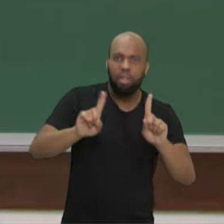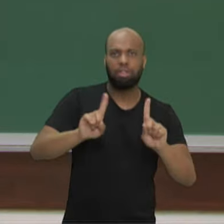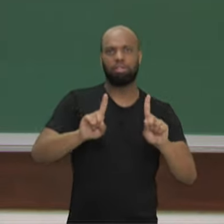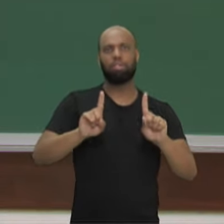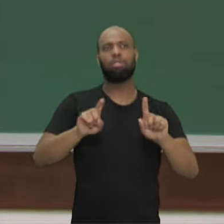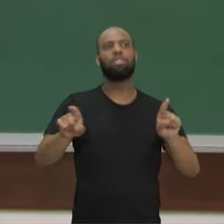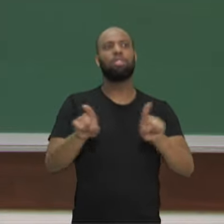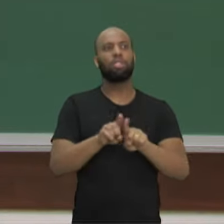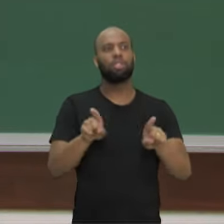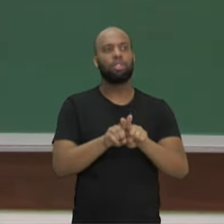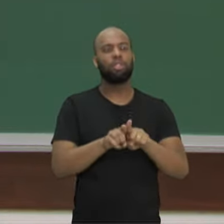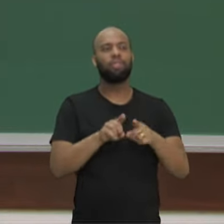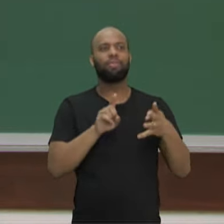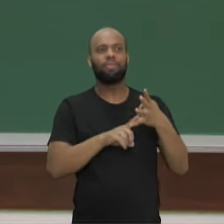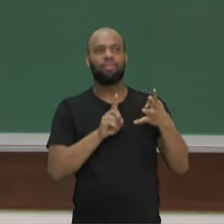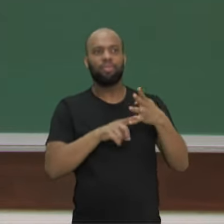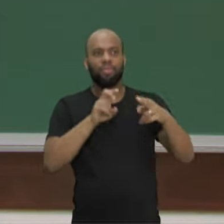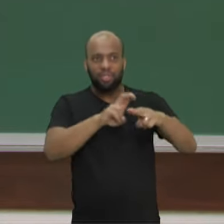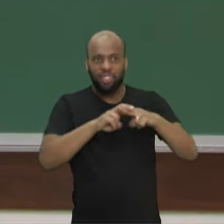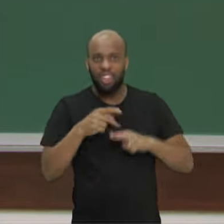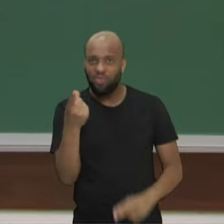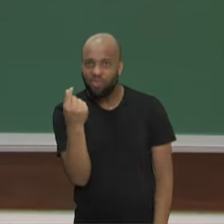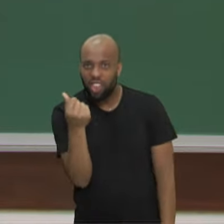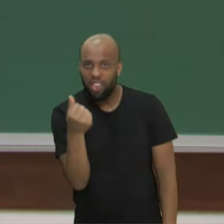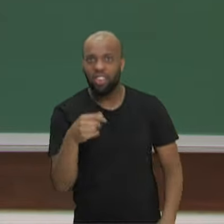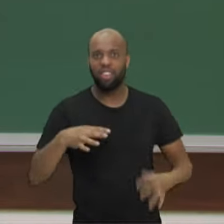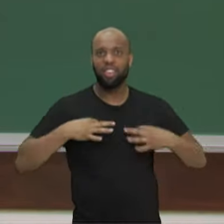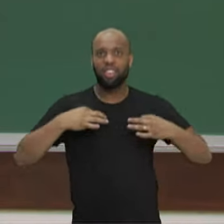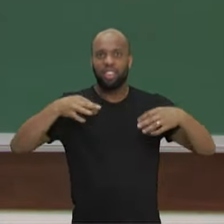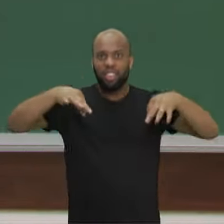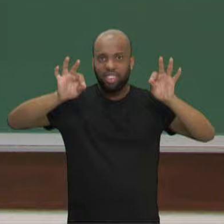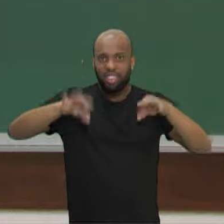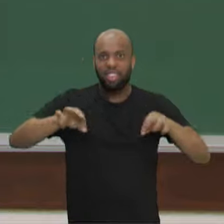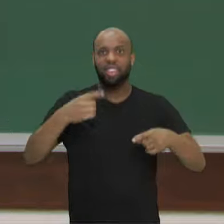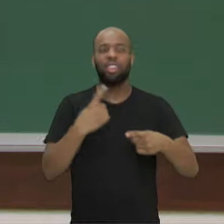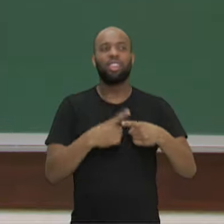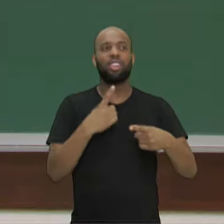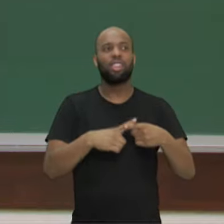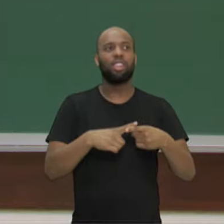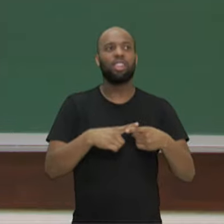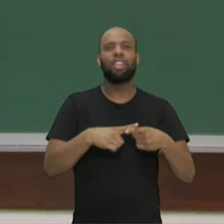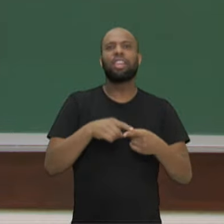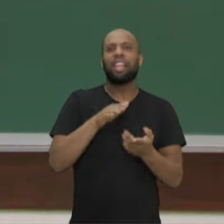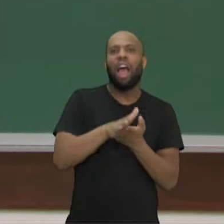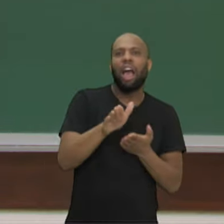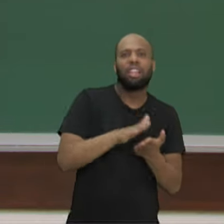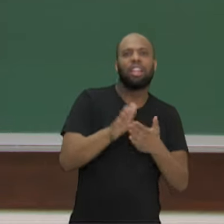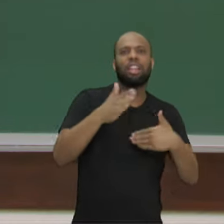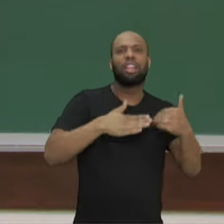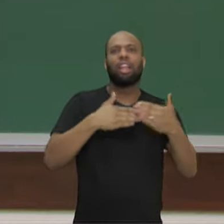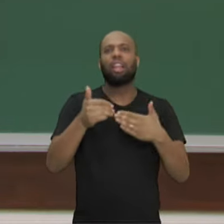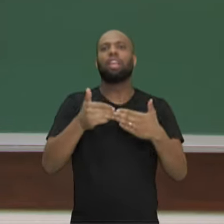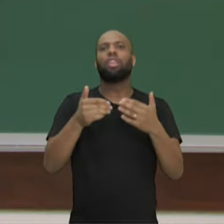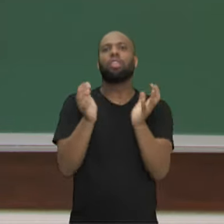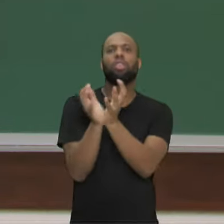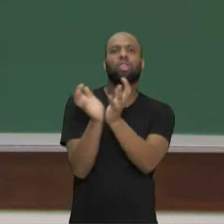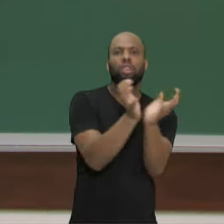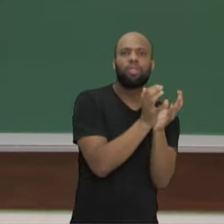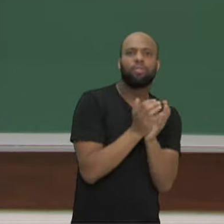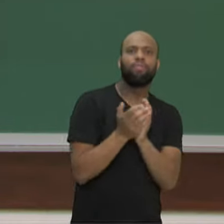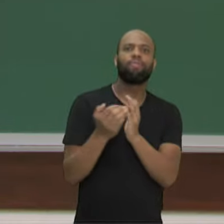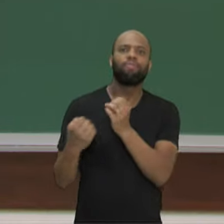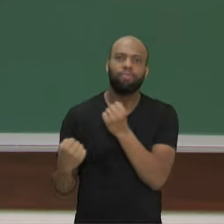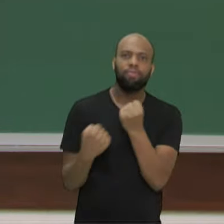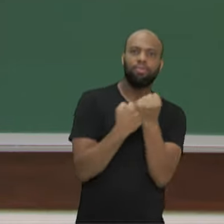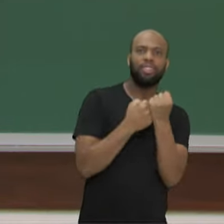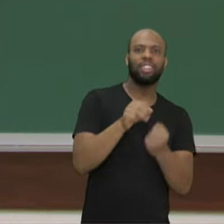definir o custo do tecido? Não, o custo vai ser um problema para o grupo correr atrás, enfim, conseguir apoios, enfim,